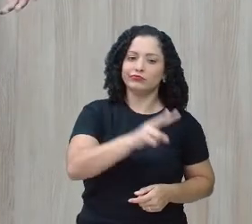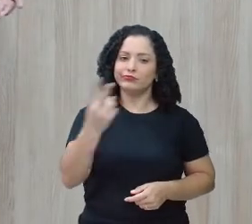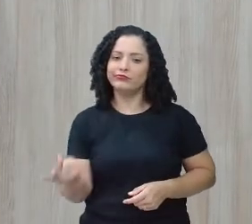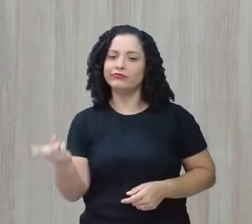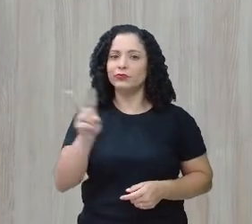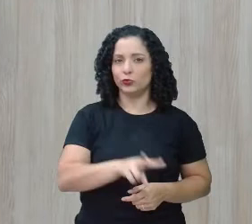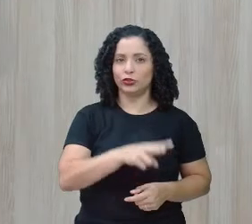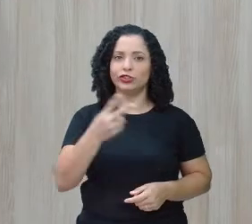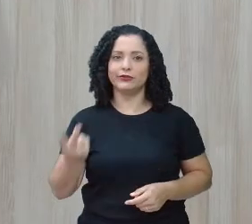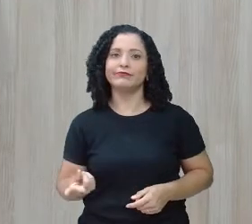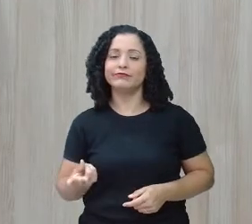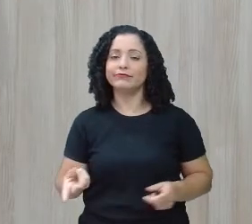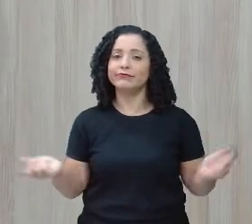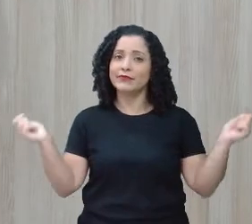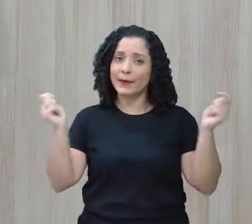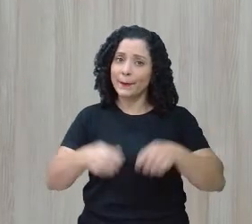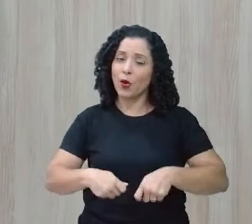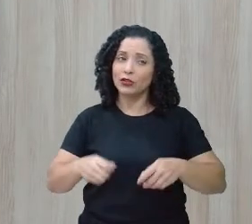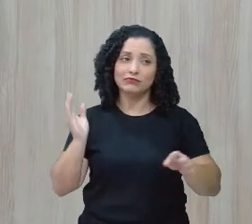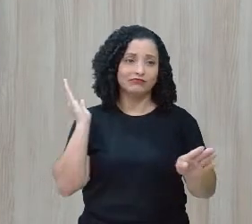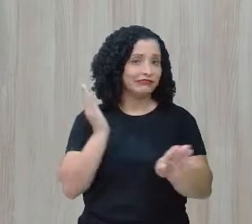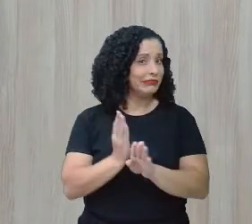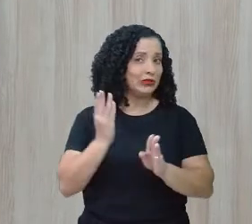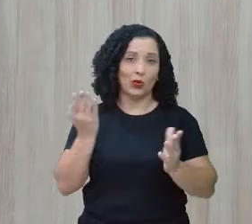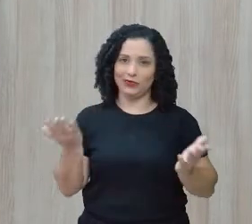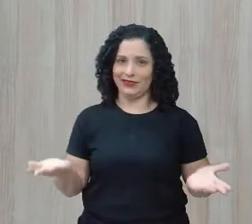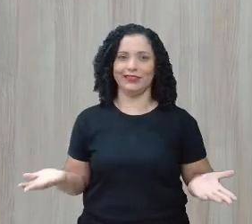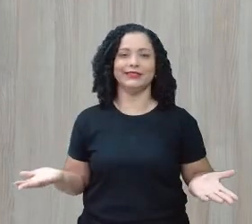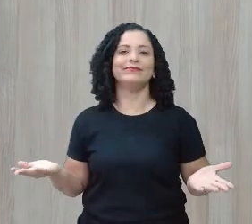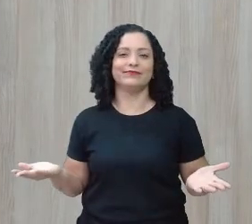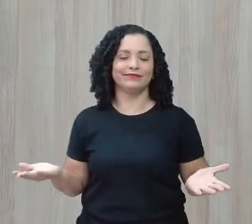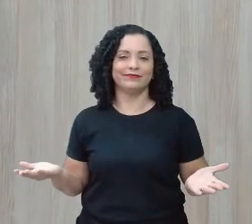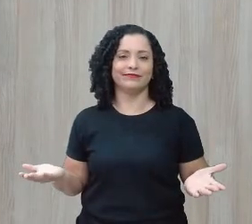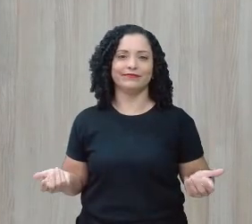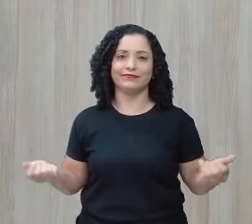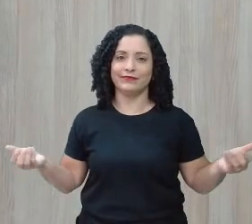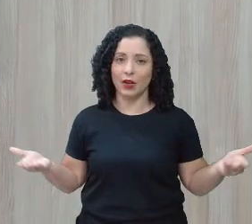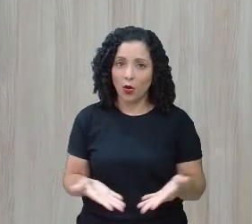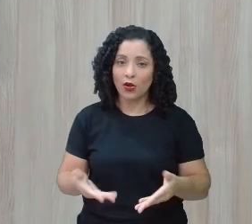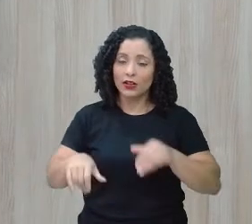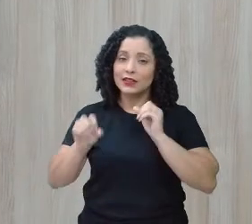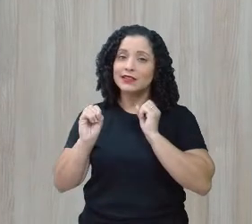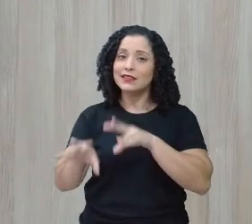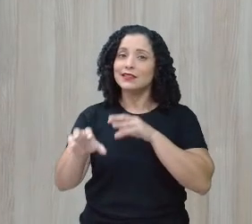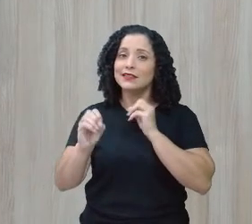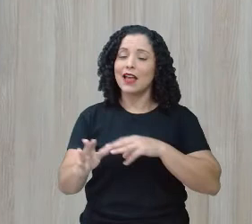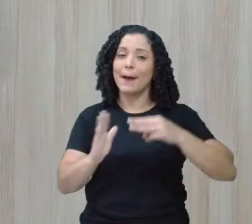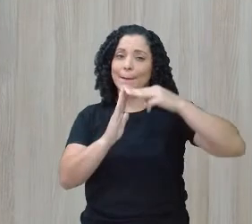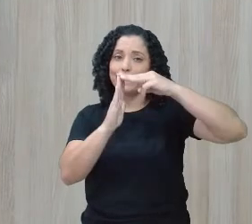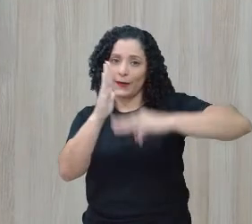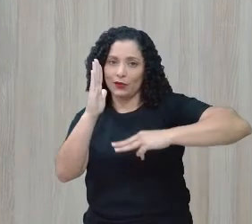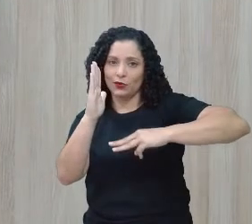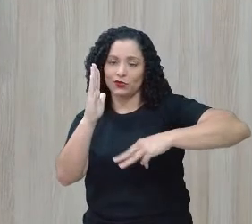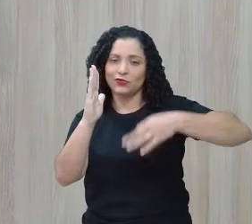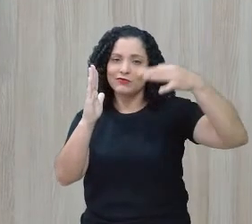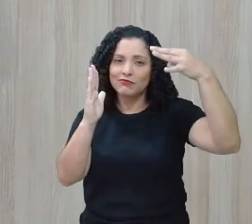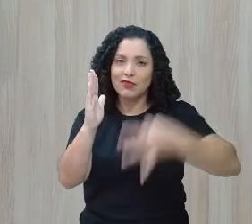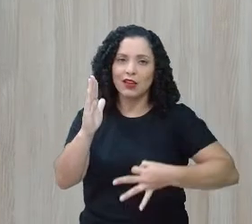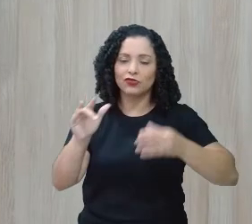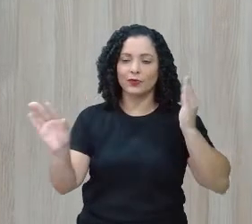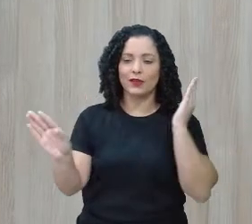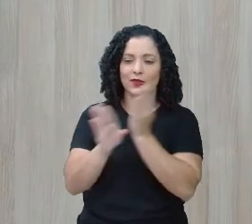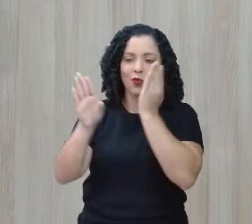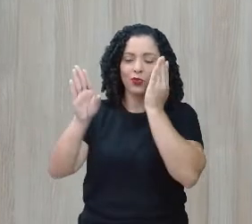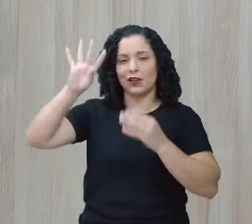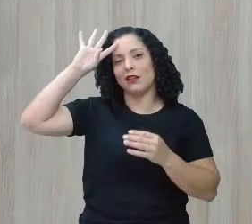mesmo tempo e você pode não encontrar. Por isso que a gente ensina alguns métodos para que você encontre